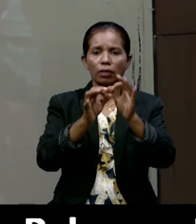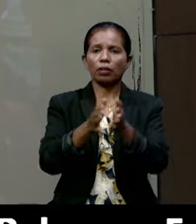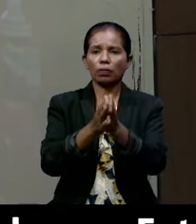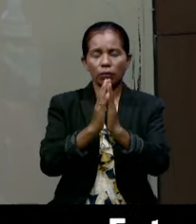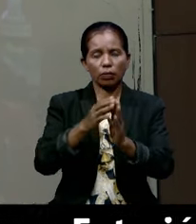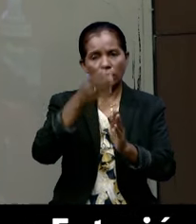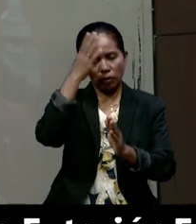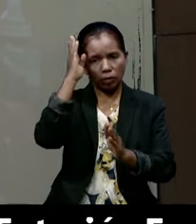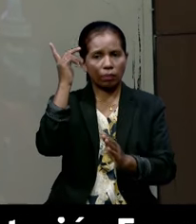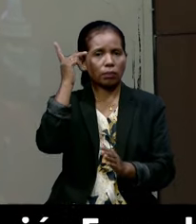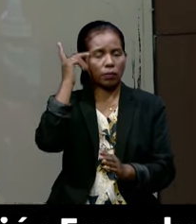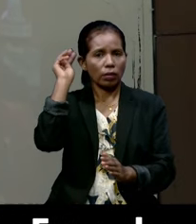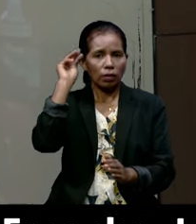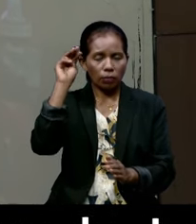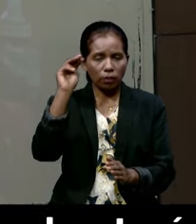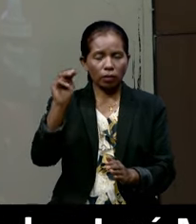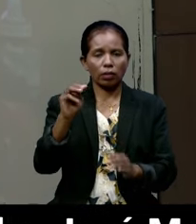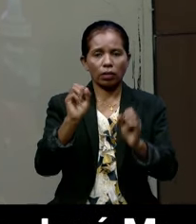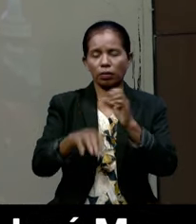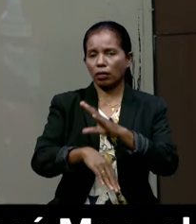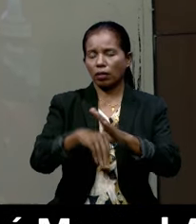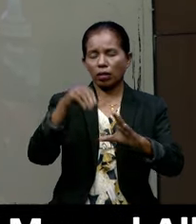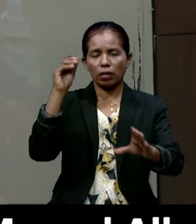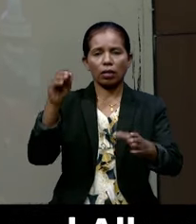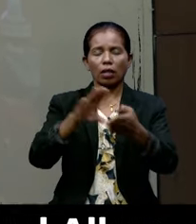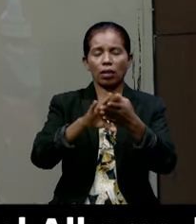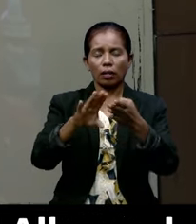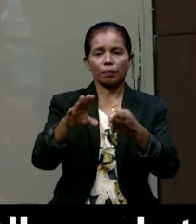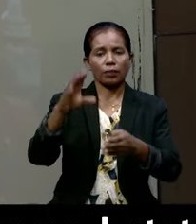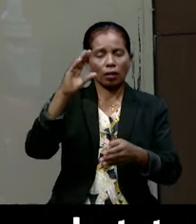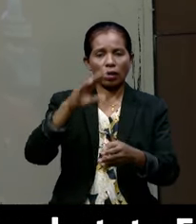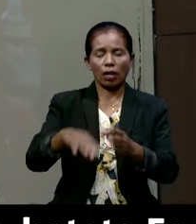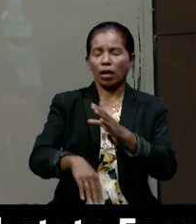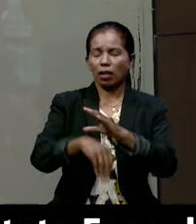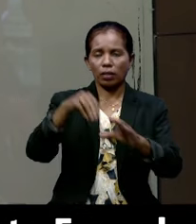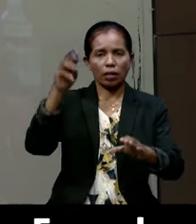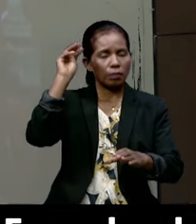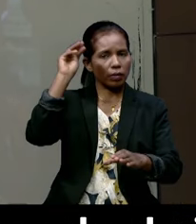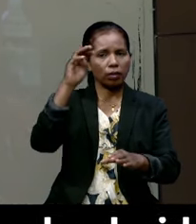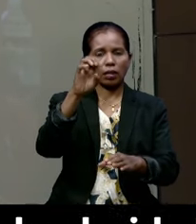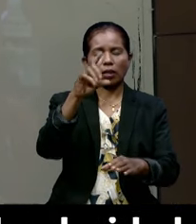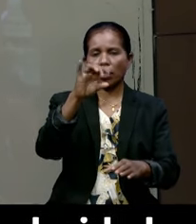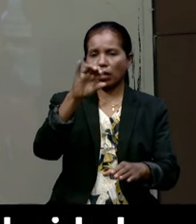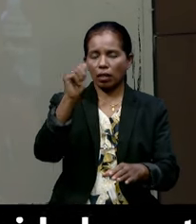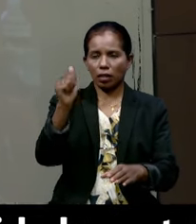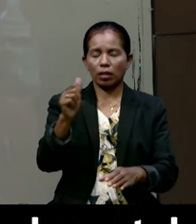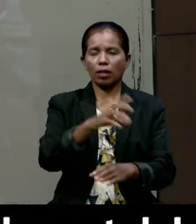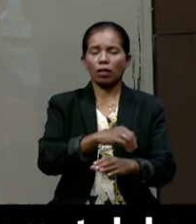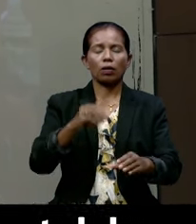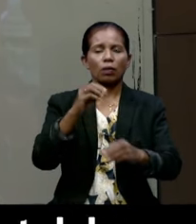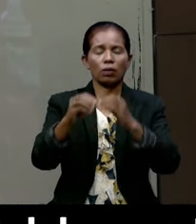primeiro ministro para hasa imediatamente senyora ministra ella porque